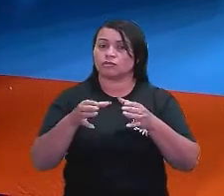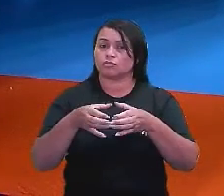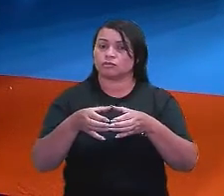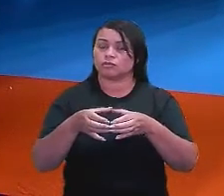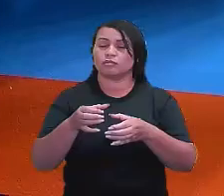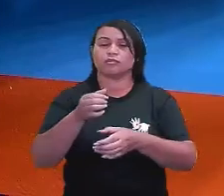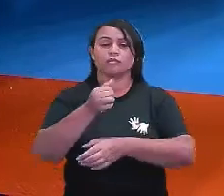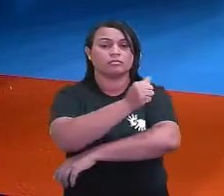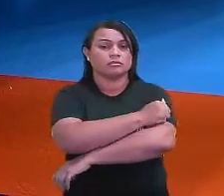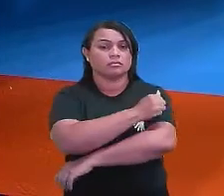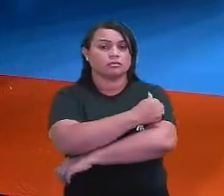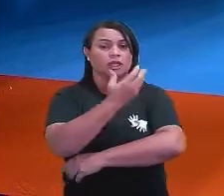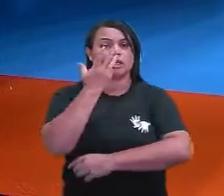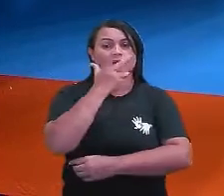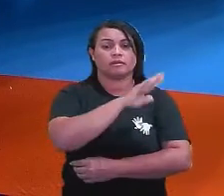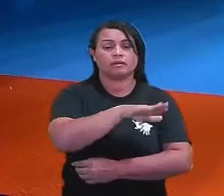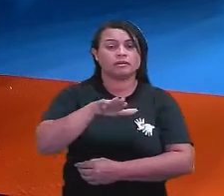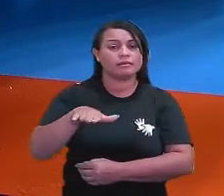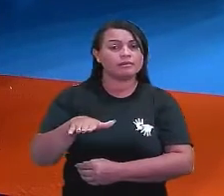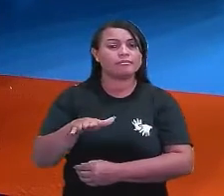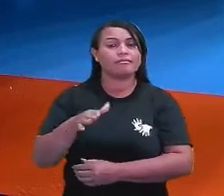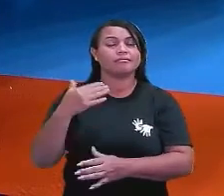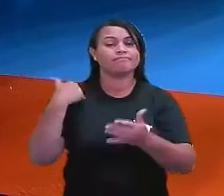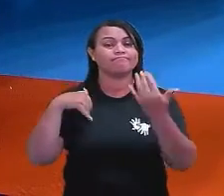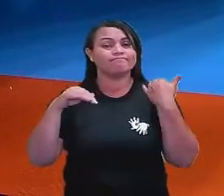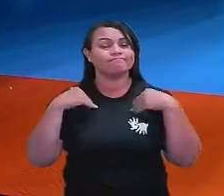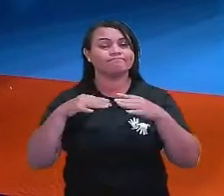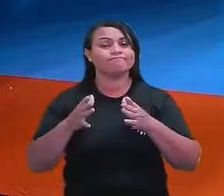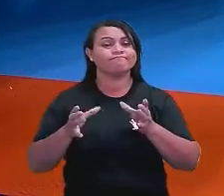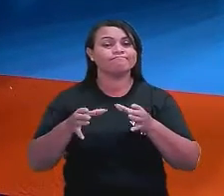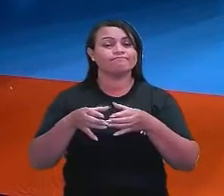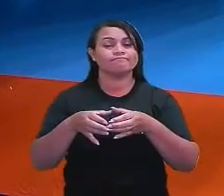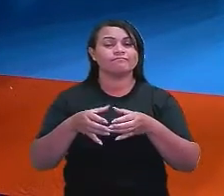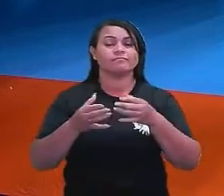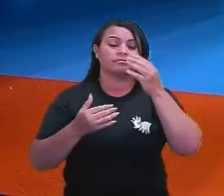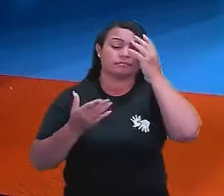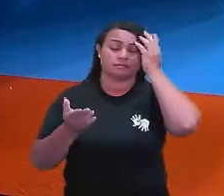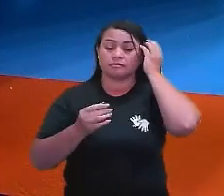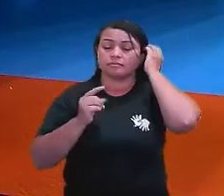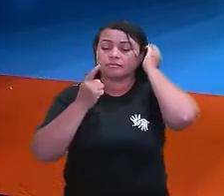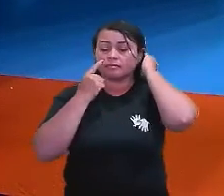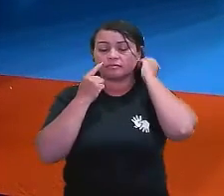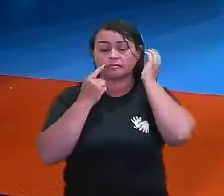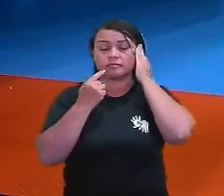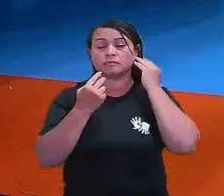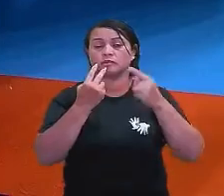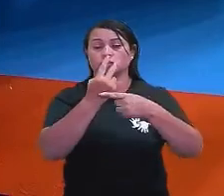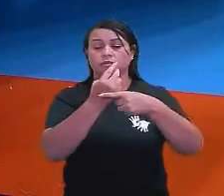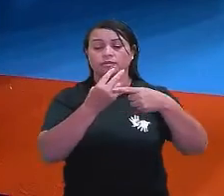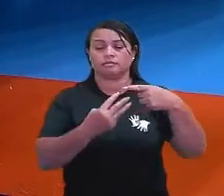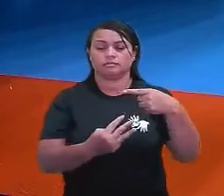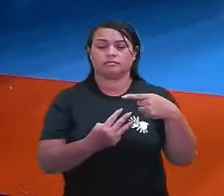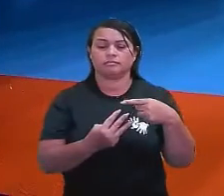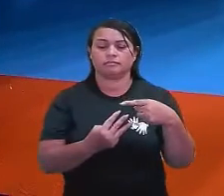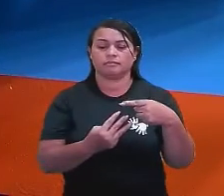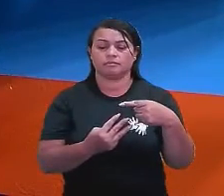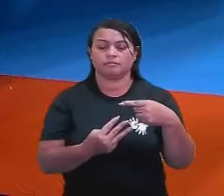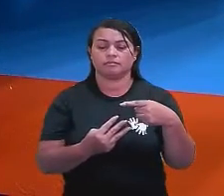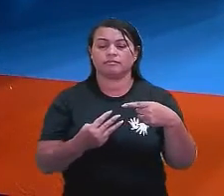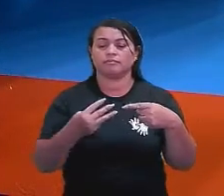36 crianças, 36 alunos. Aí eu vou pegar agora e fazer 2/3